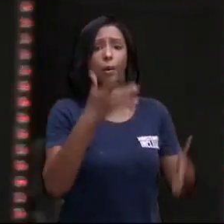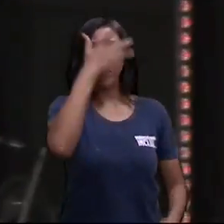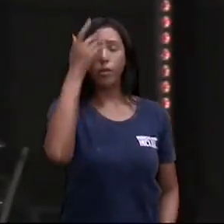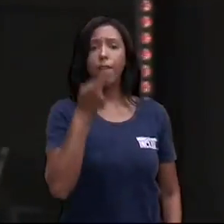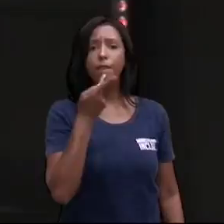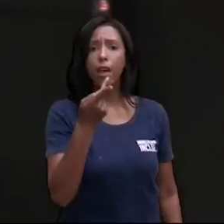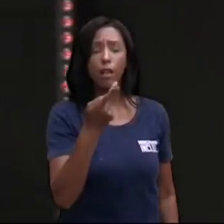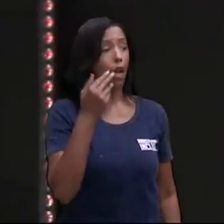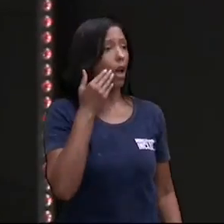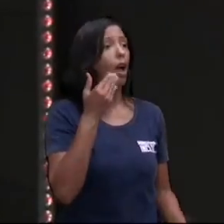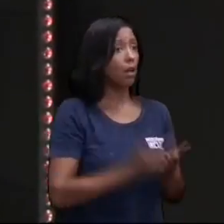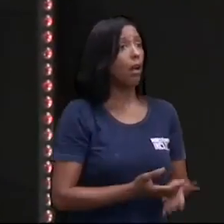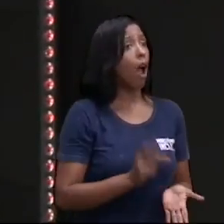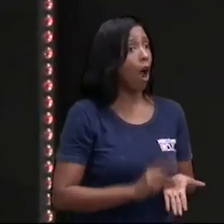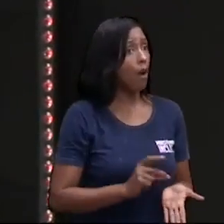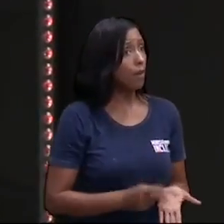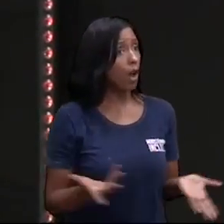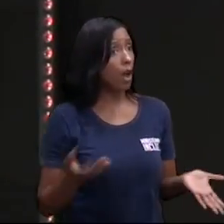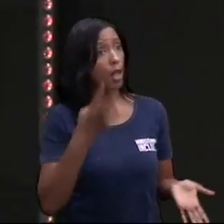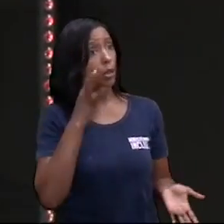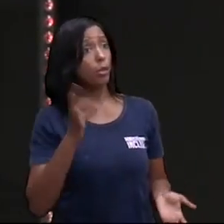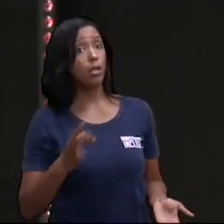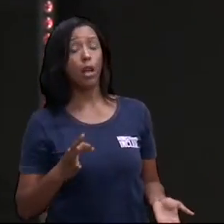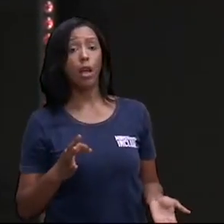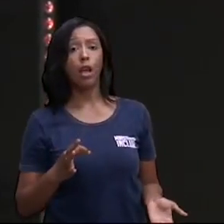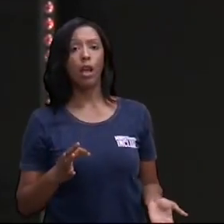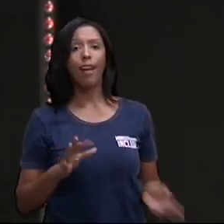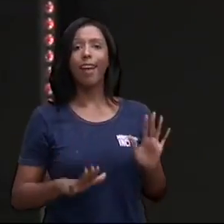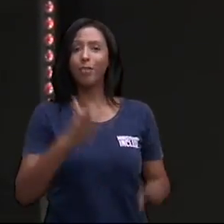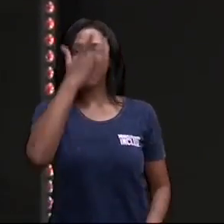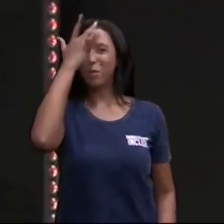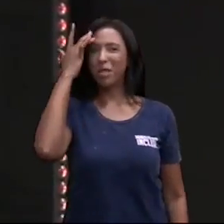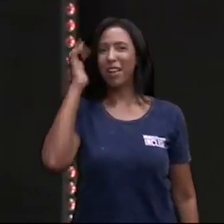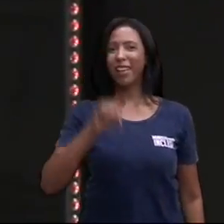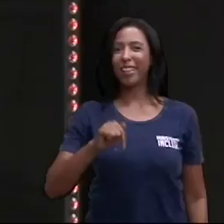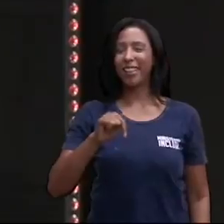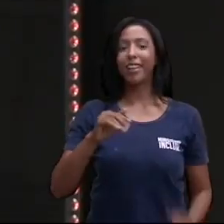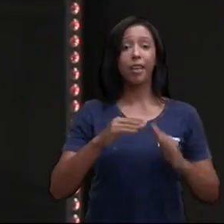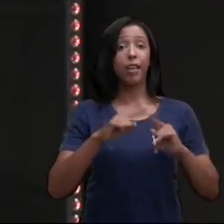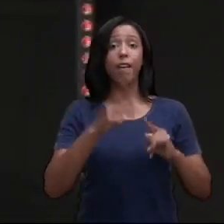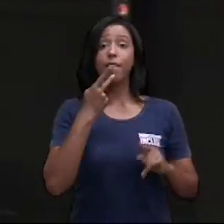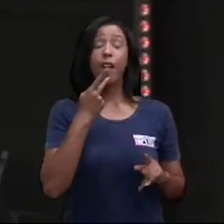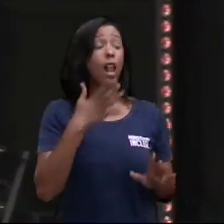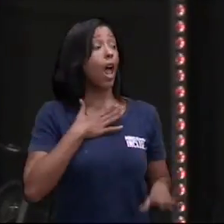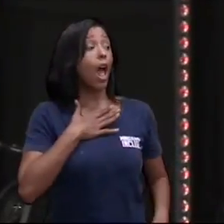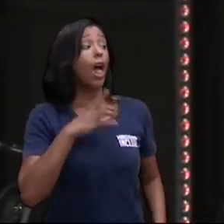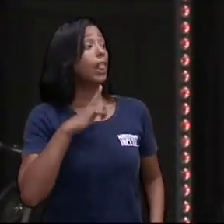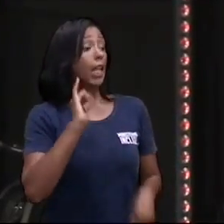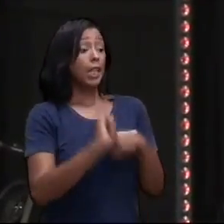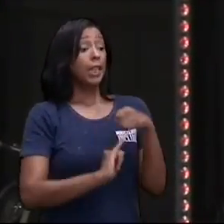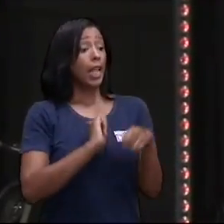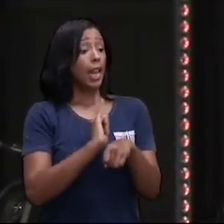o irmão fala para mim pastor estou ouvindo um pregador uma pregadora na televisão na internet aí eu tô gostando